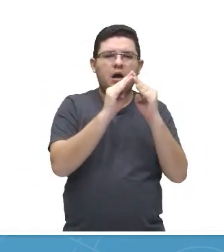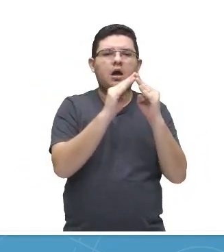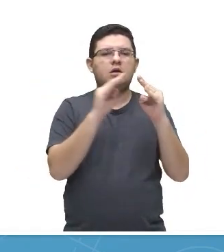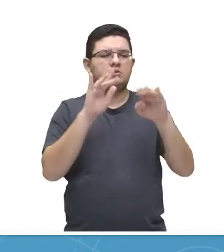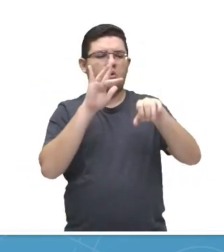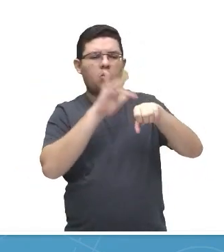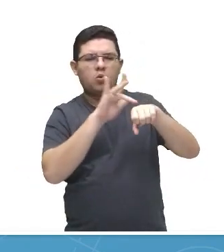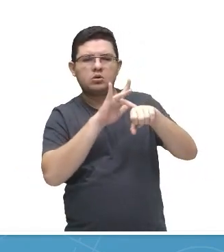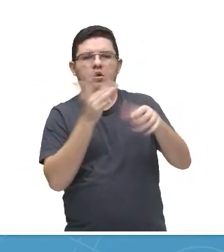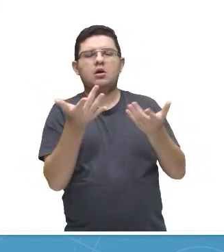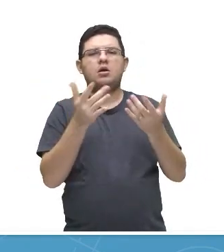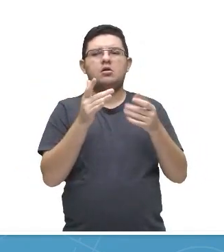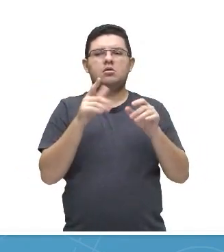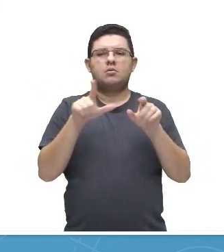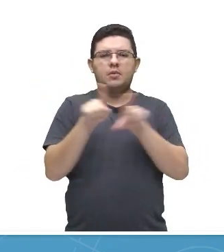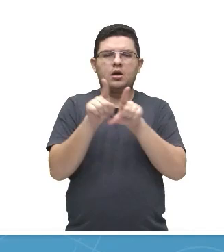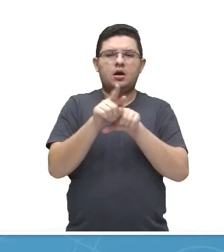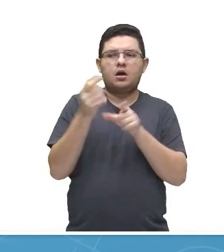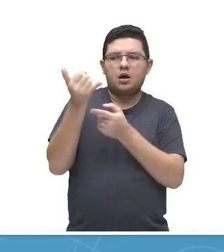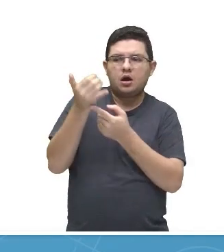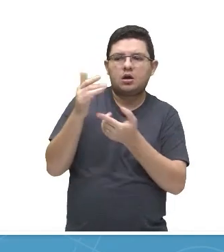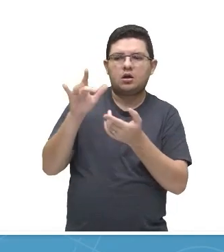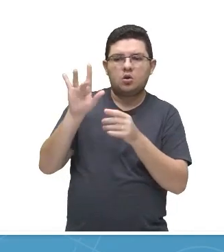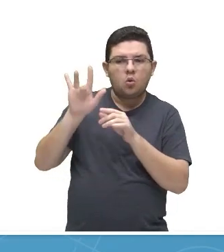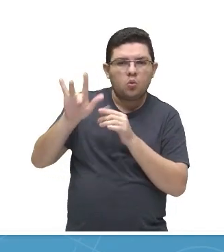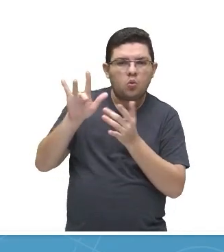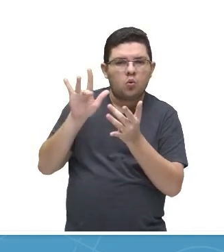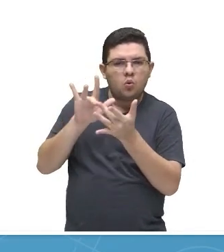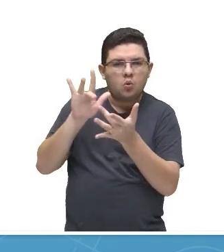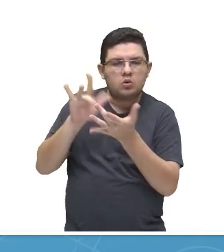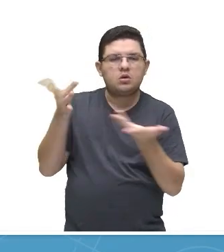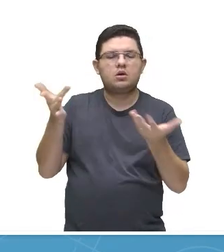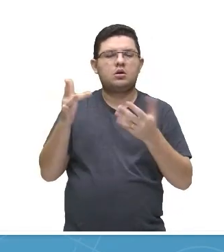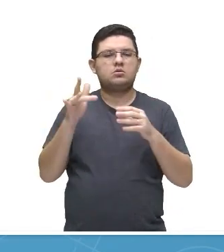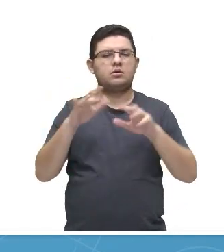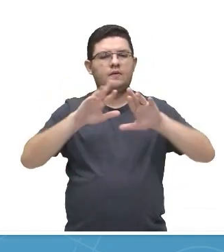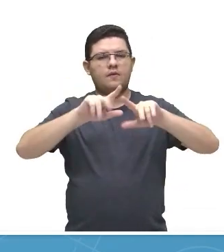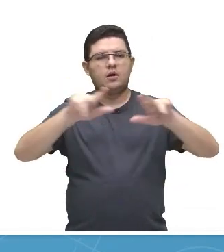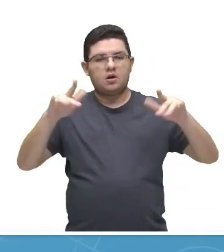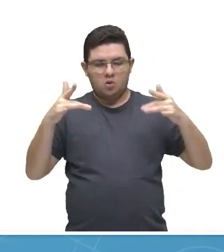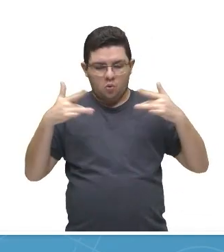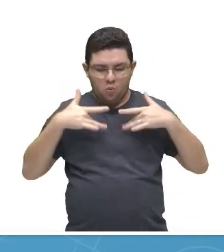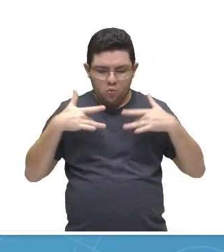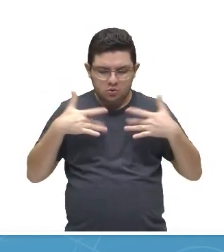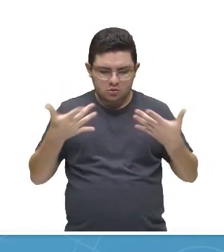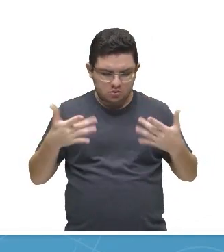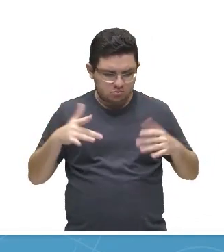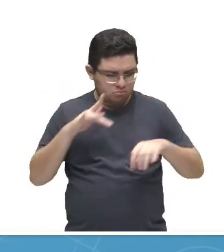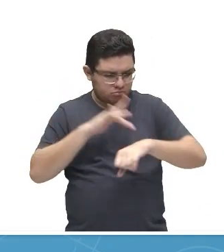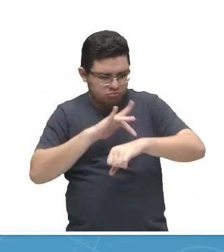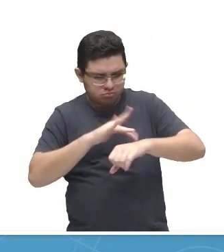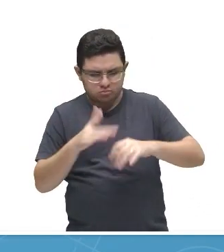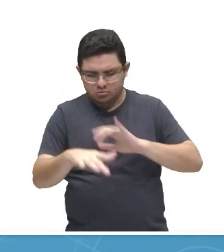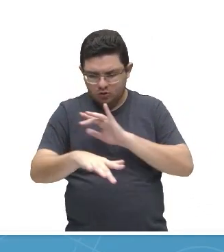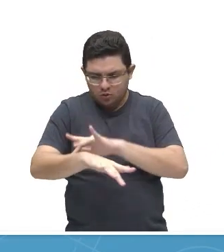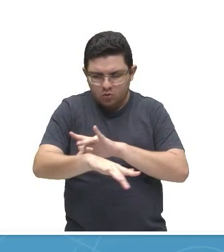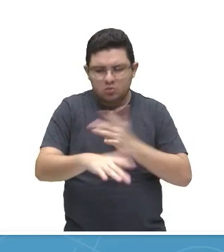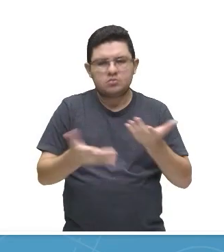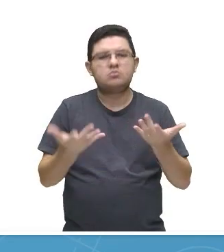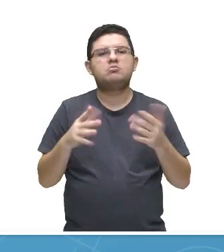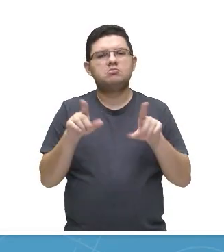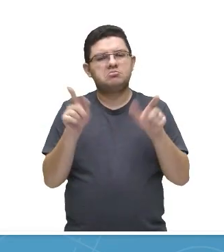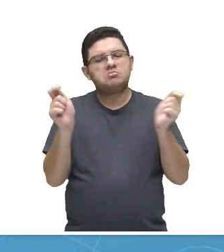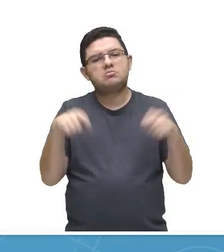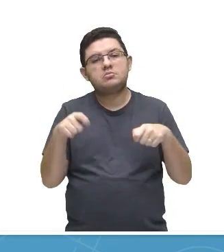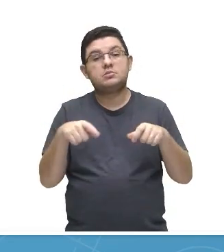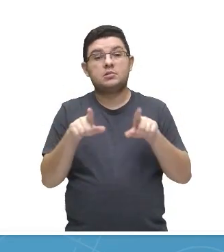eu posso tocar aqui na canetinha, eu posso tocar nas coisas, eu posso me tocar. Então, Aí você diz assim, concreto é aquele que eu